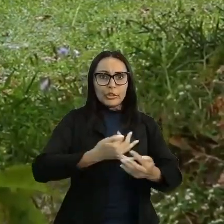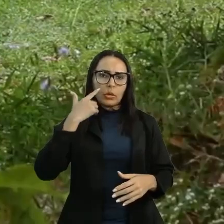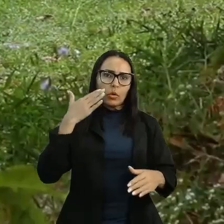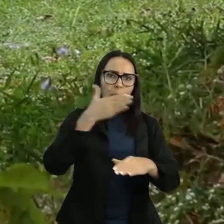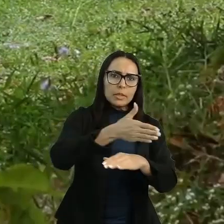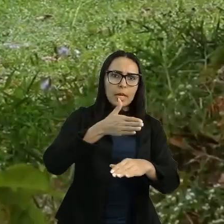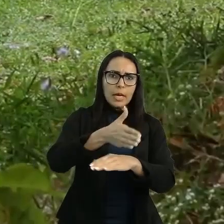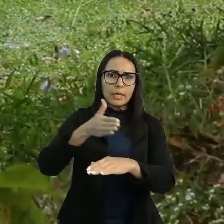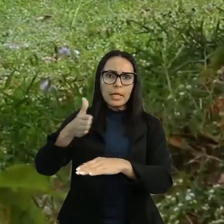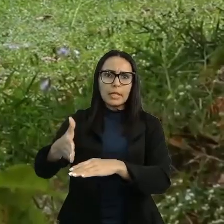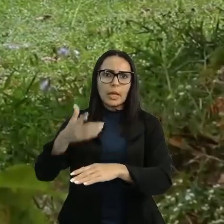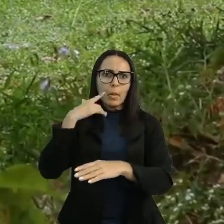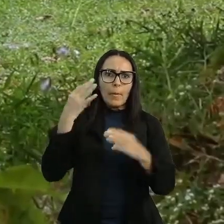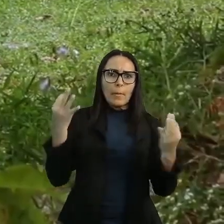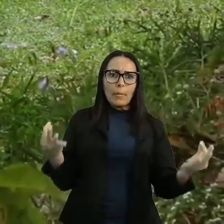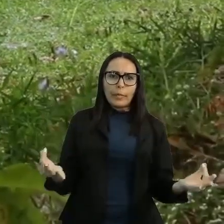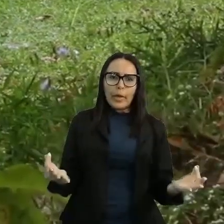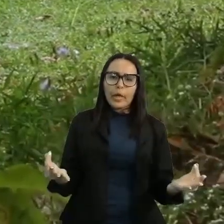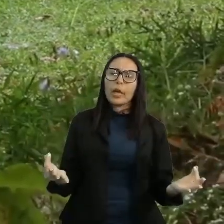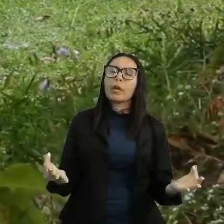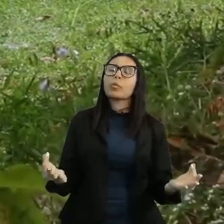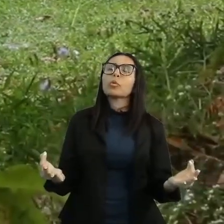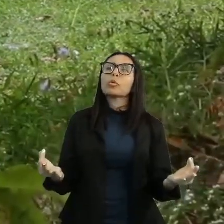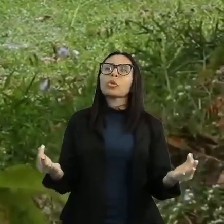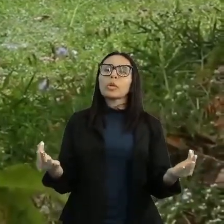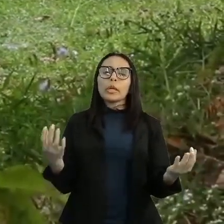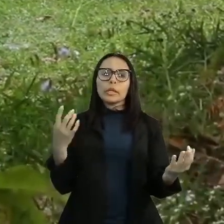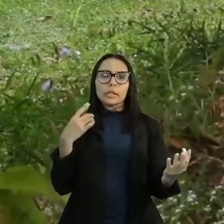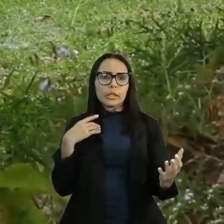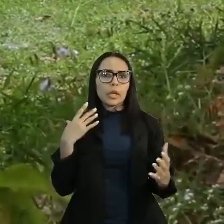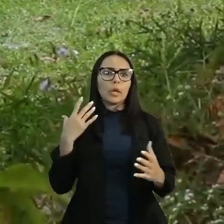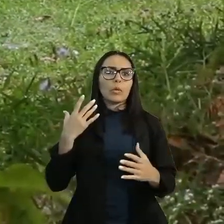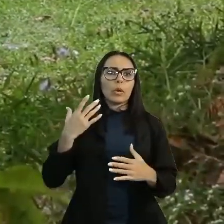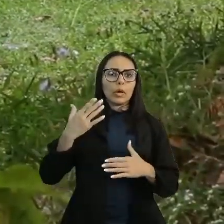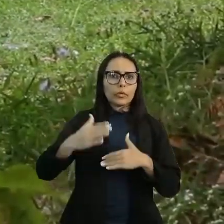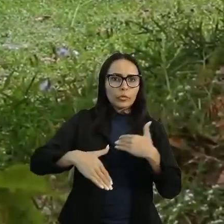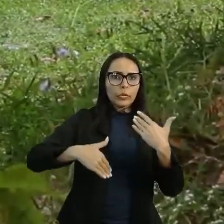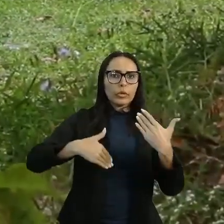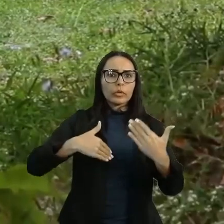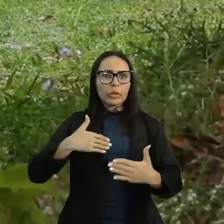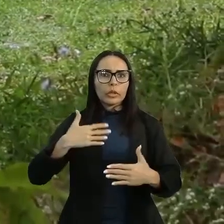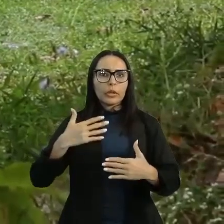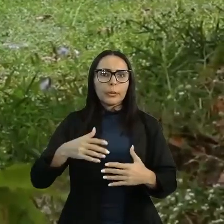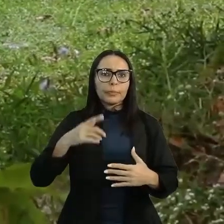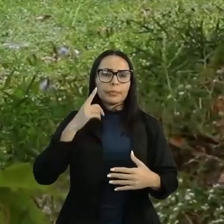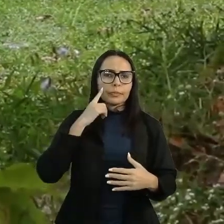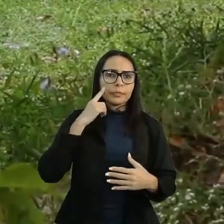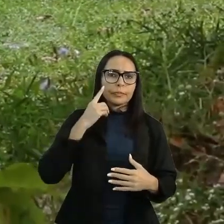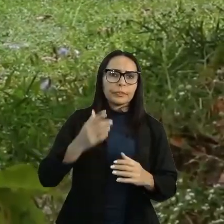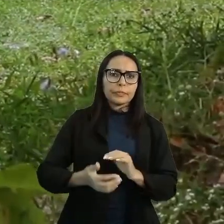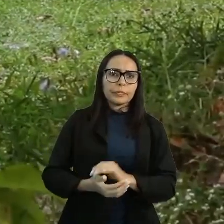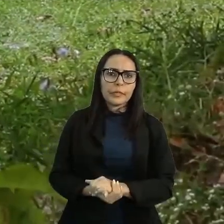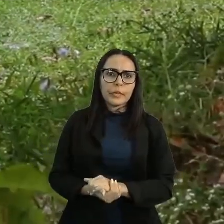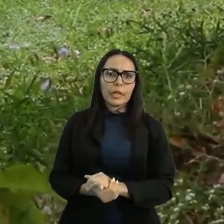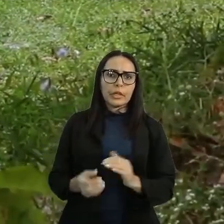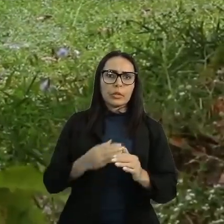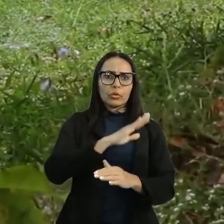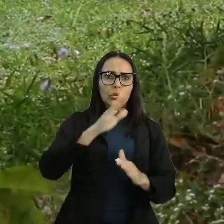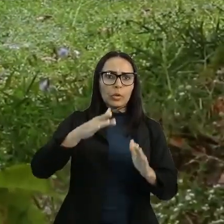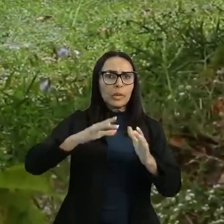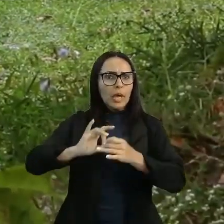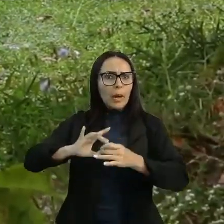foi uma coisa bem forte. Então, ao chegar em casa, não aconteceu nada comigo, o carro deu perda total. Então, quando eu cheguei em casa, eu peguei um livro